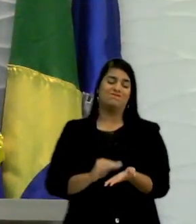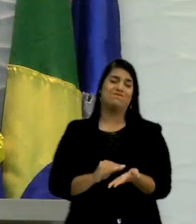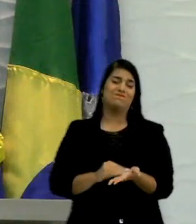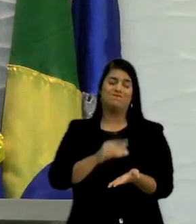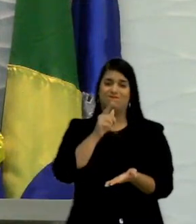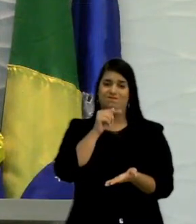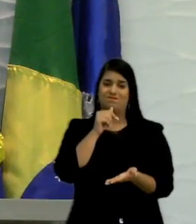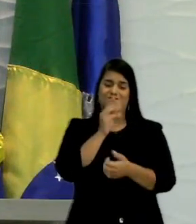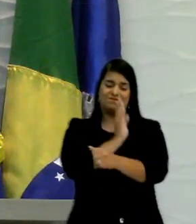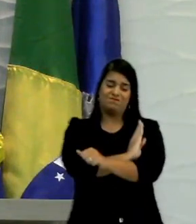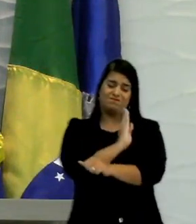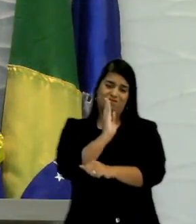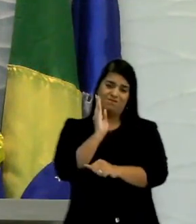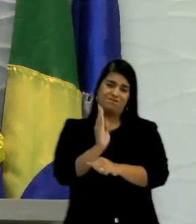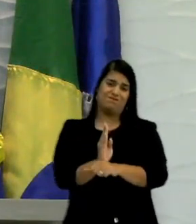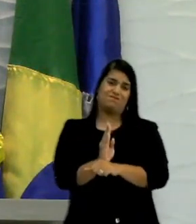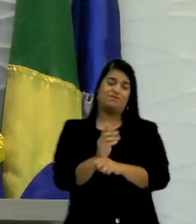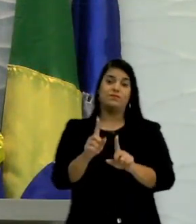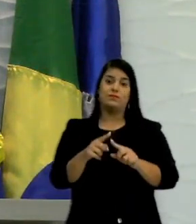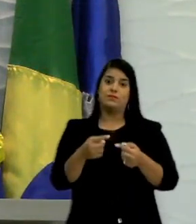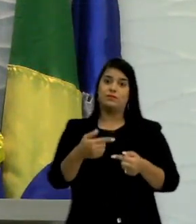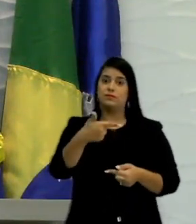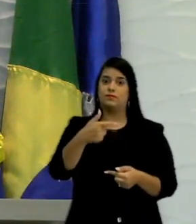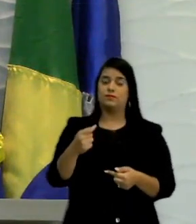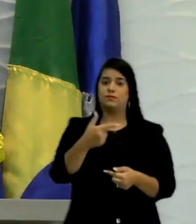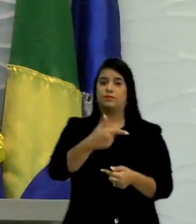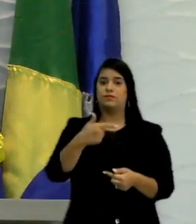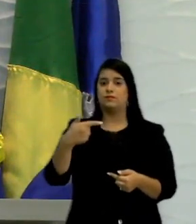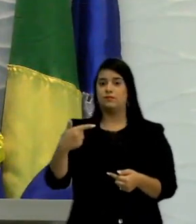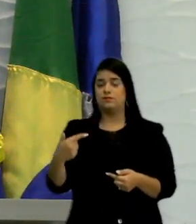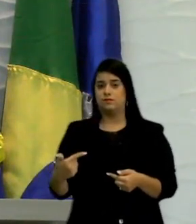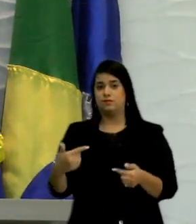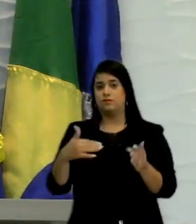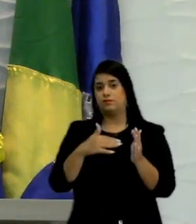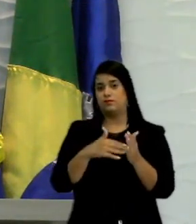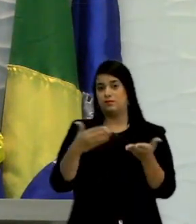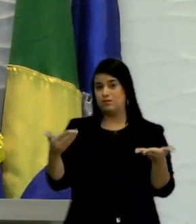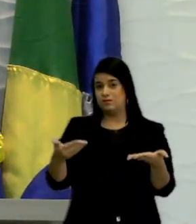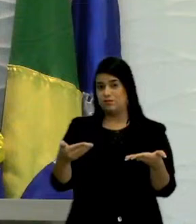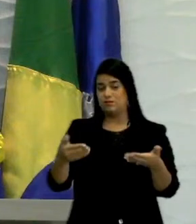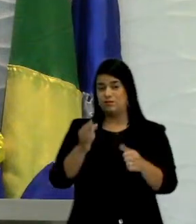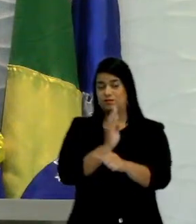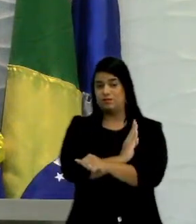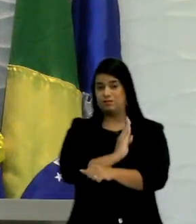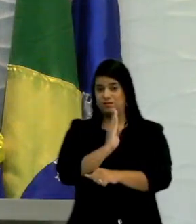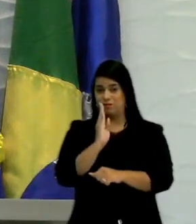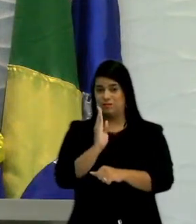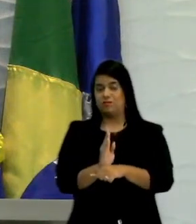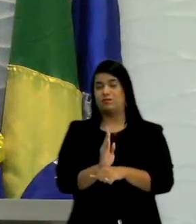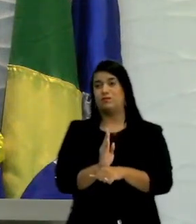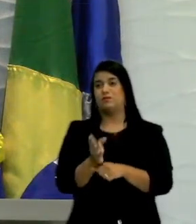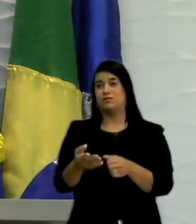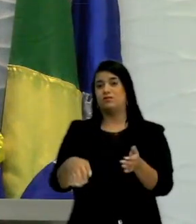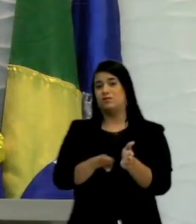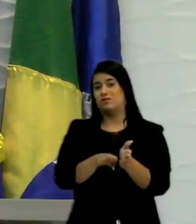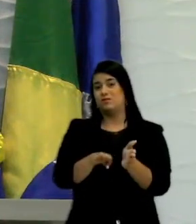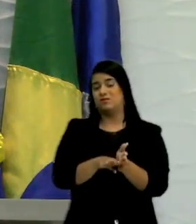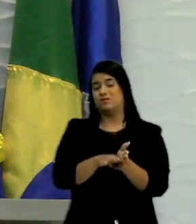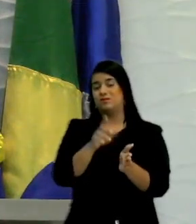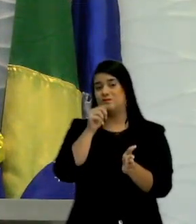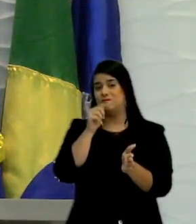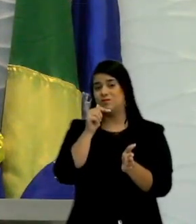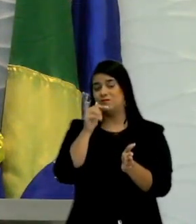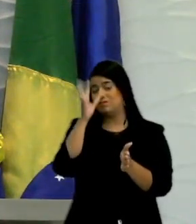nas barragens. Mas de 2022 para cá, as barragens que trazem água para São Bento do Una, como a